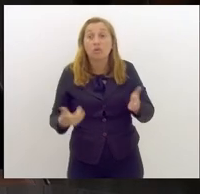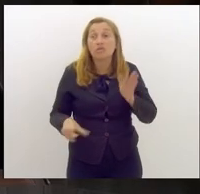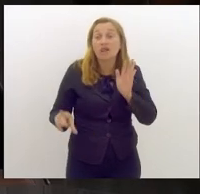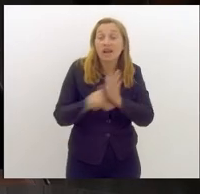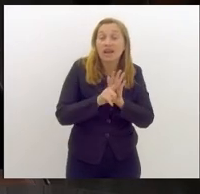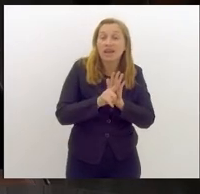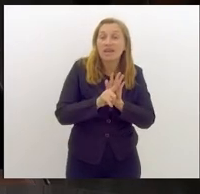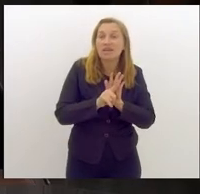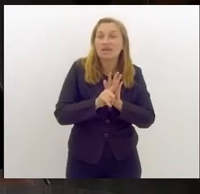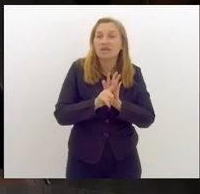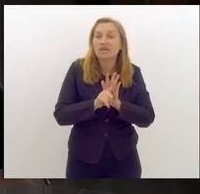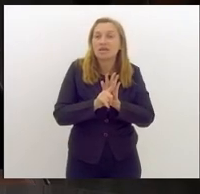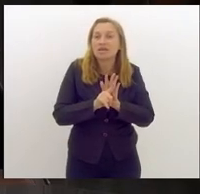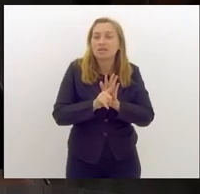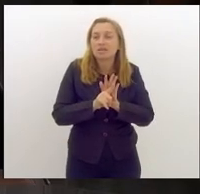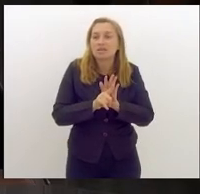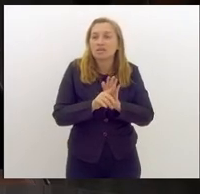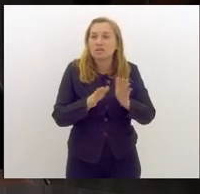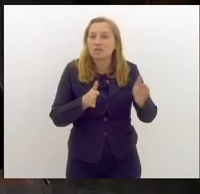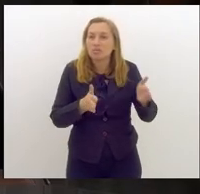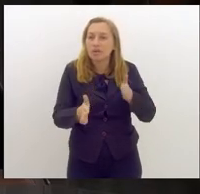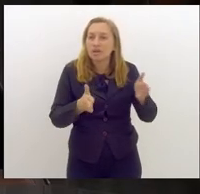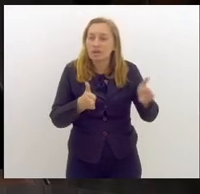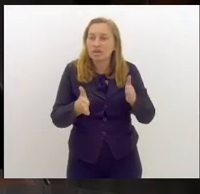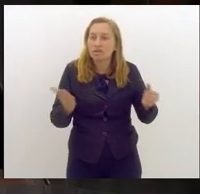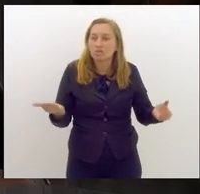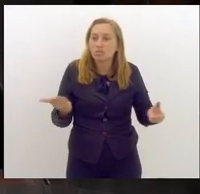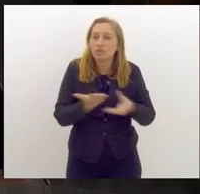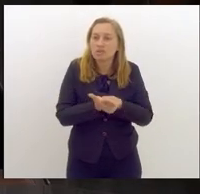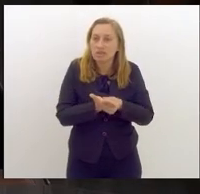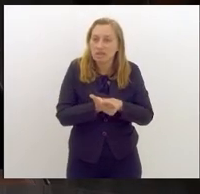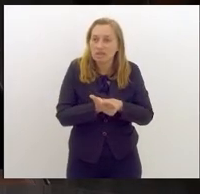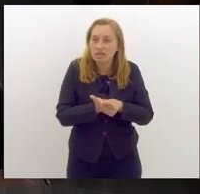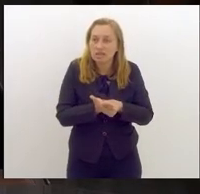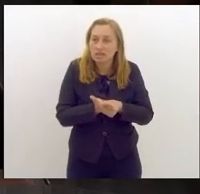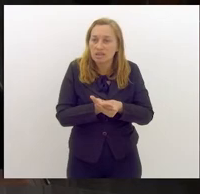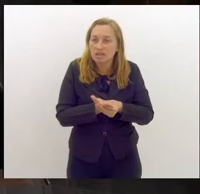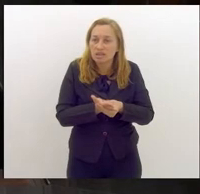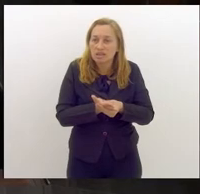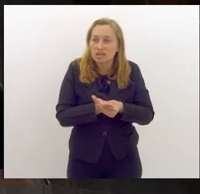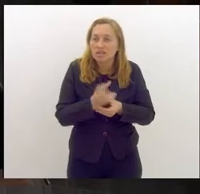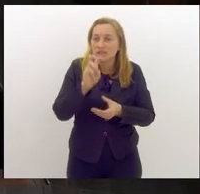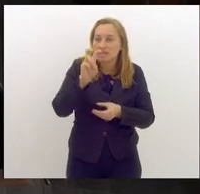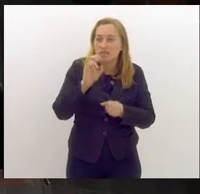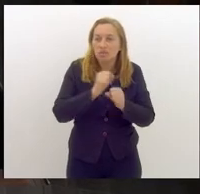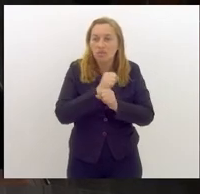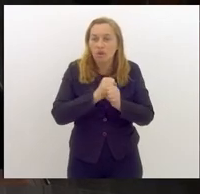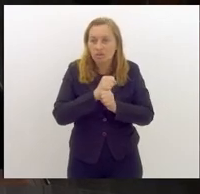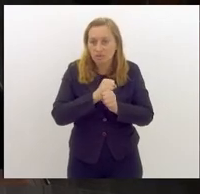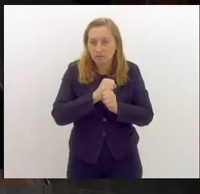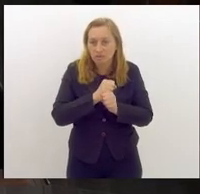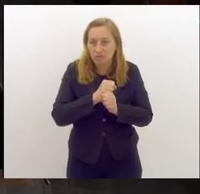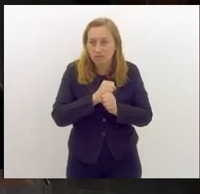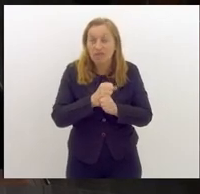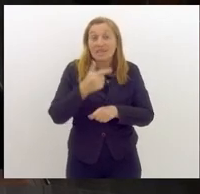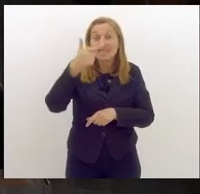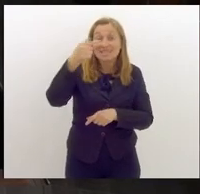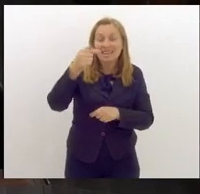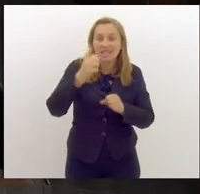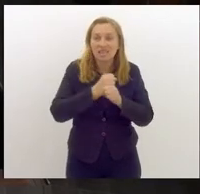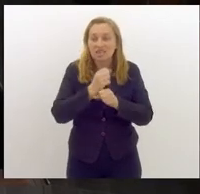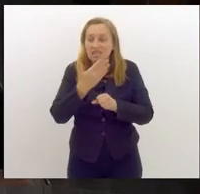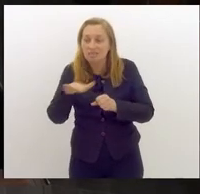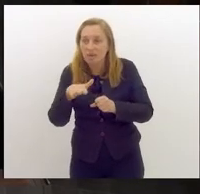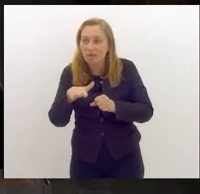diz que a prescrição de um processo ela é de cinco anos sete anos